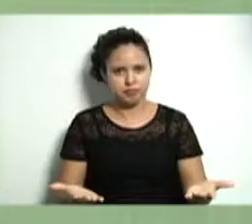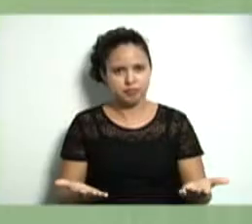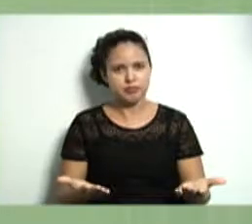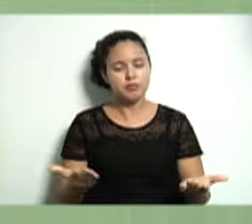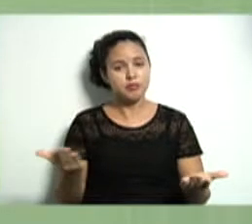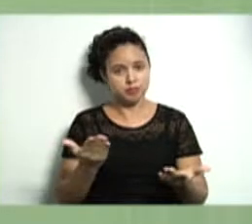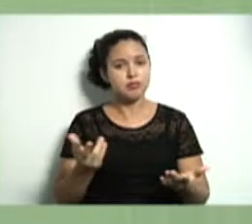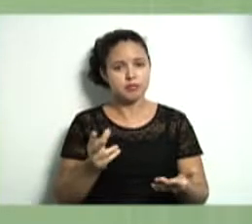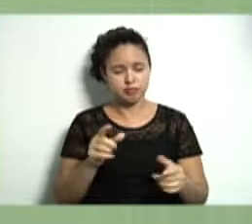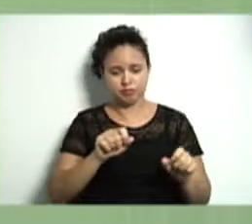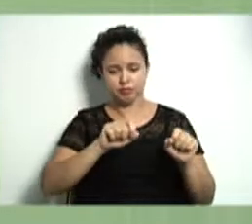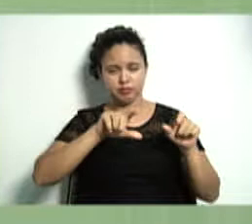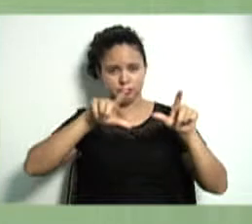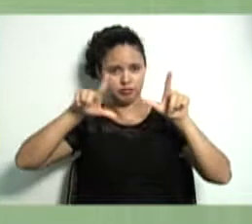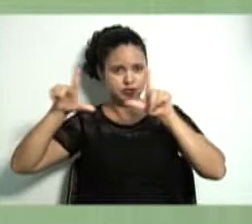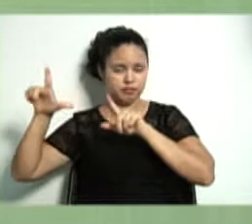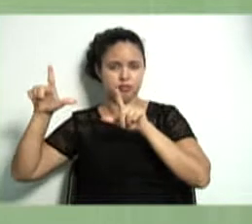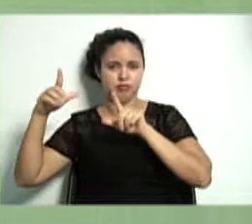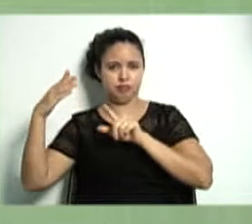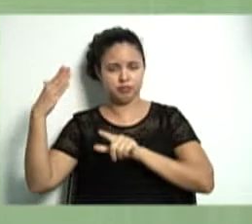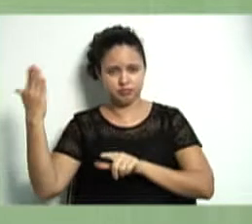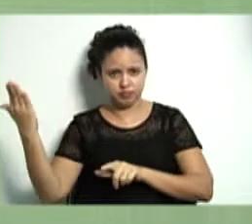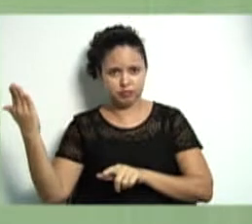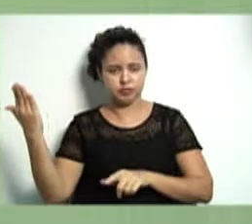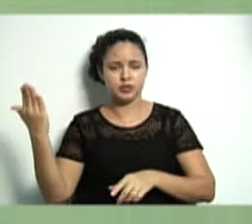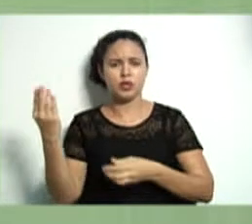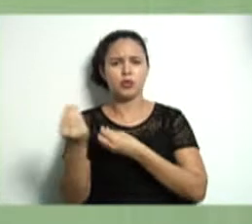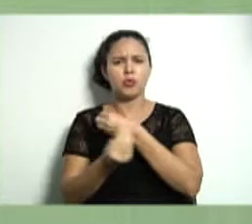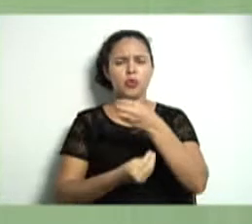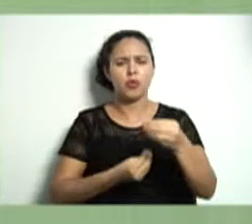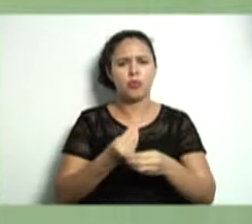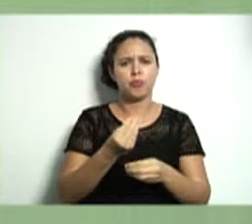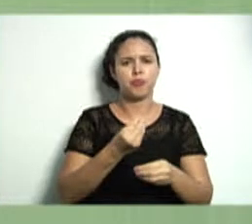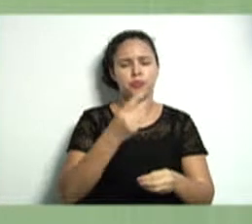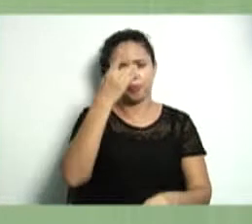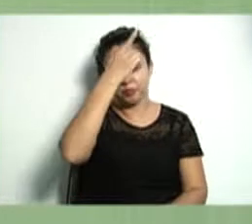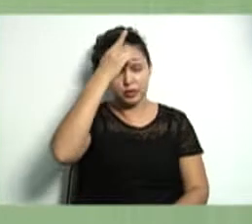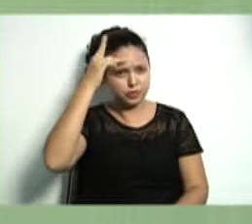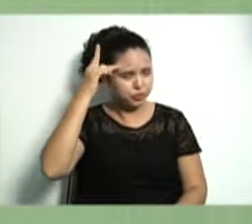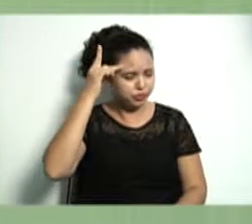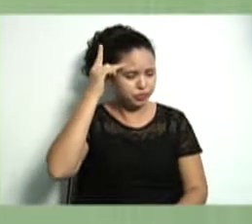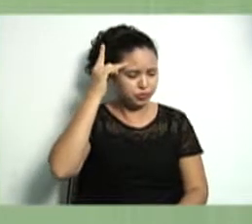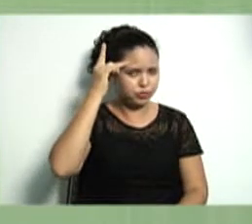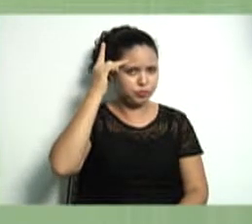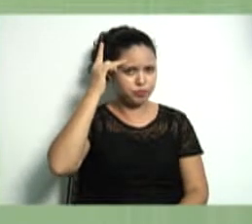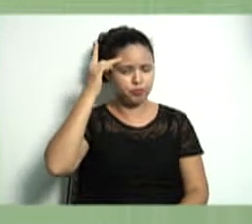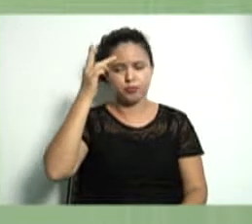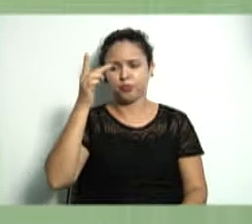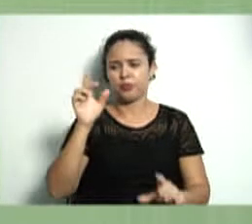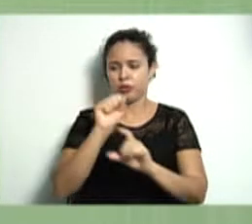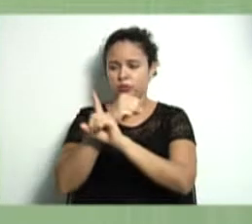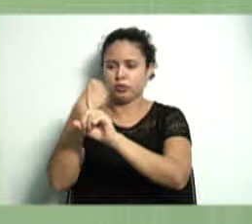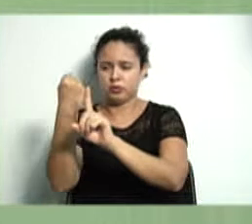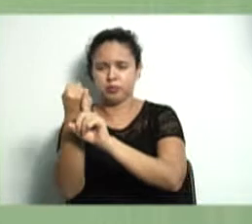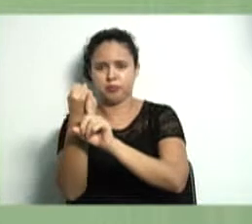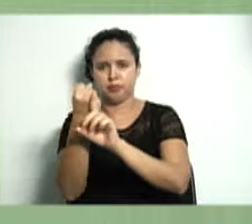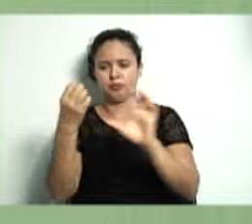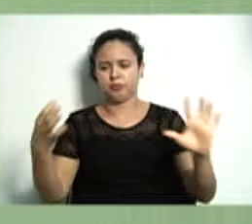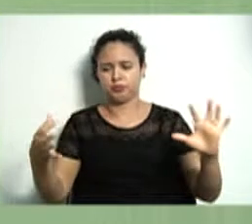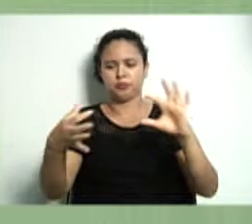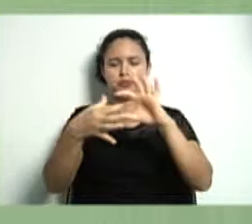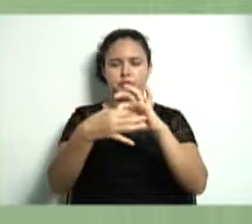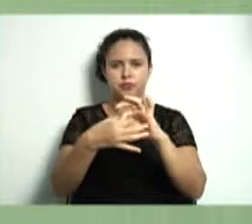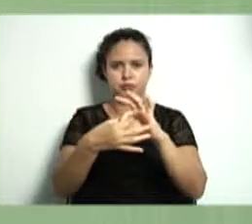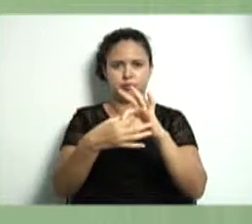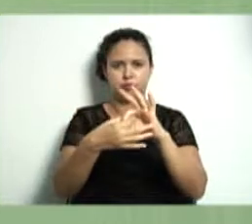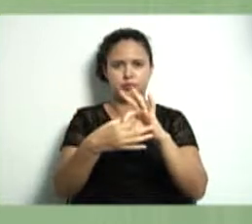A forma como os homens e as sociedades se relacionam para utilizar as forças e os meios de produção é chamada